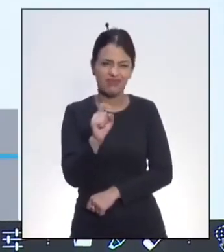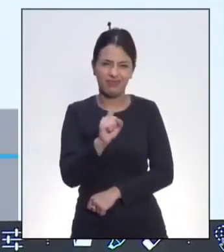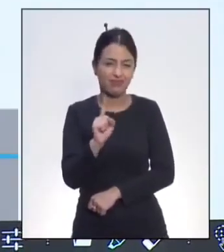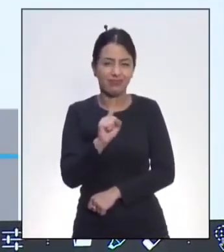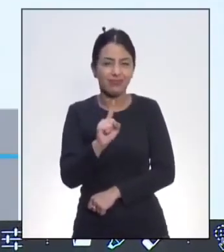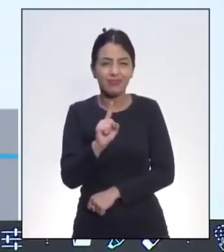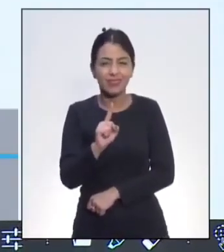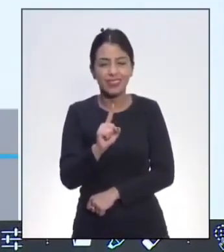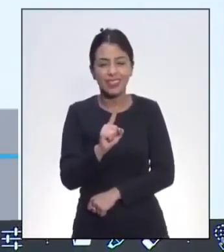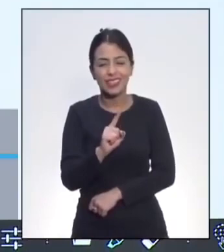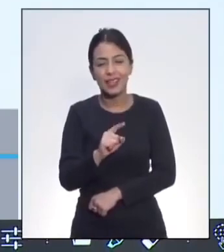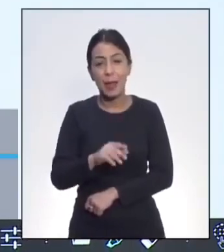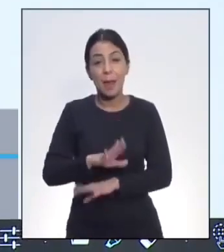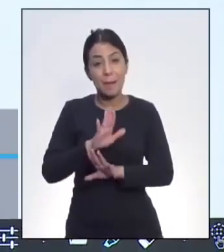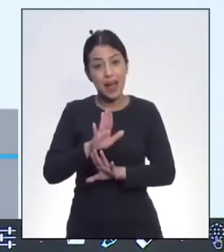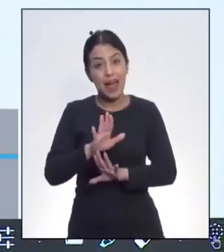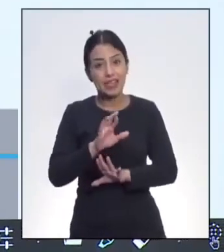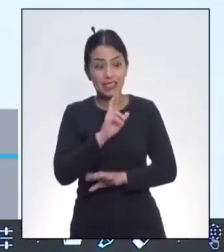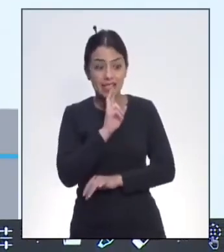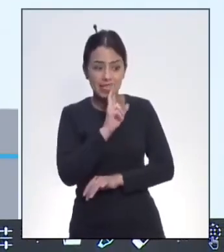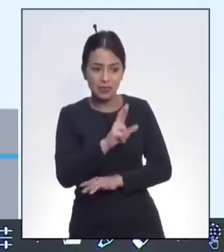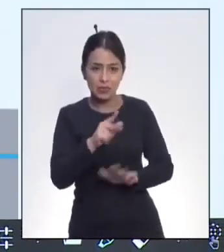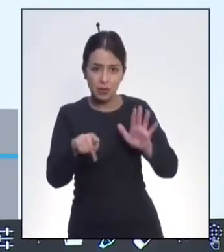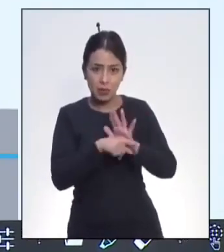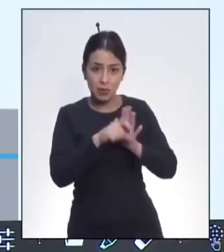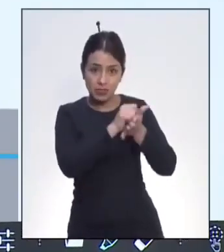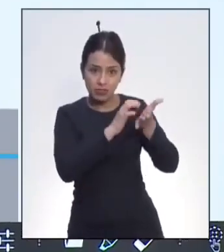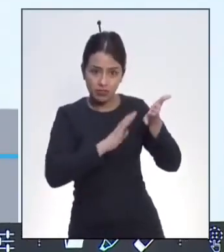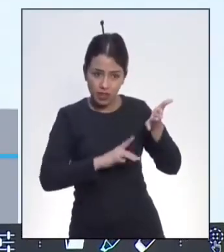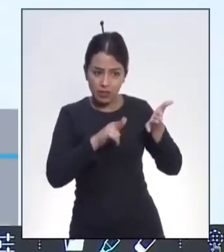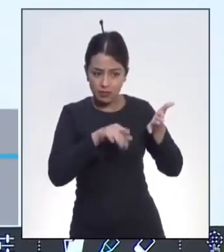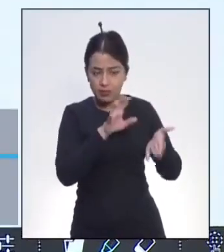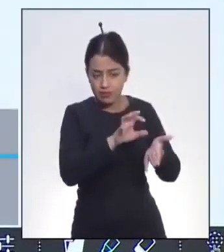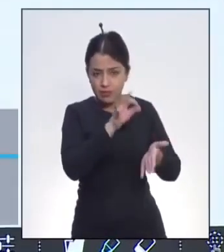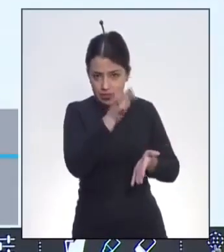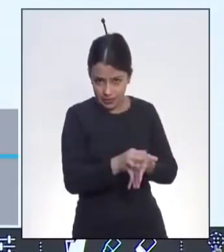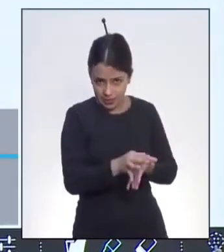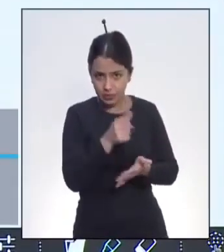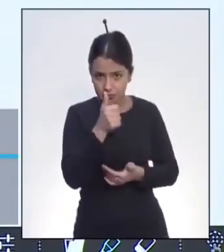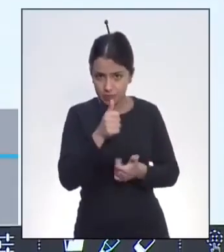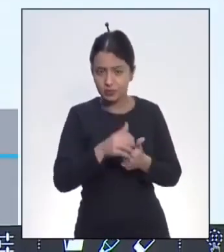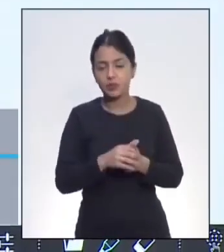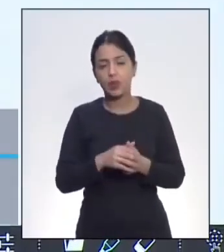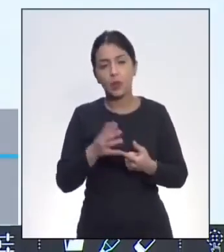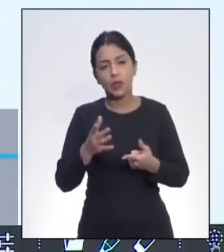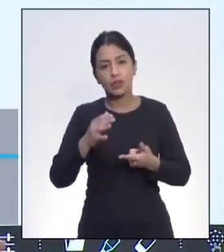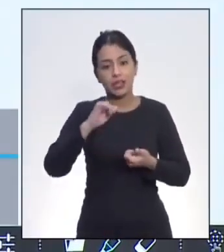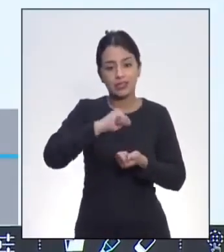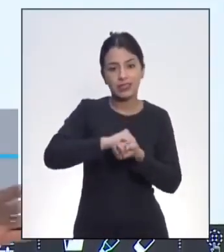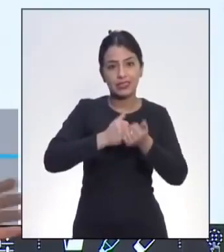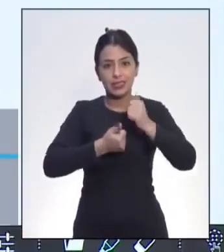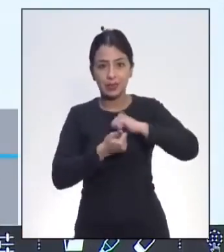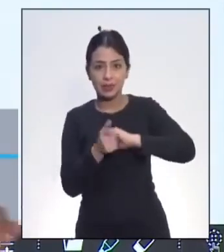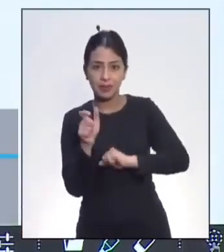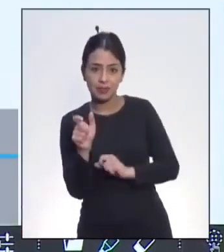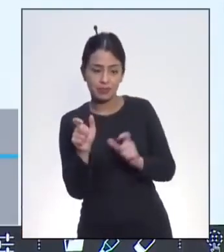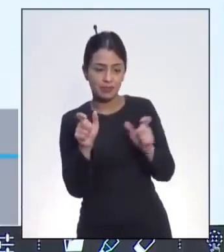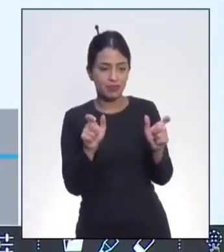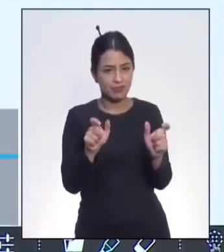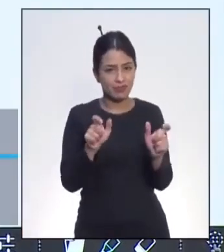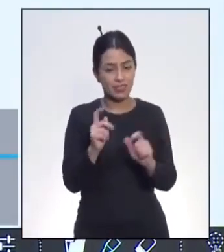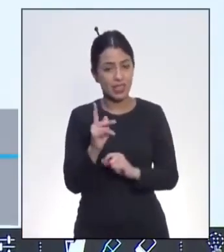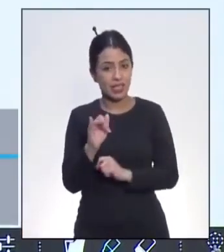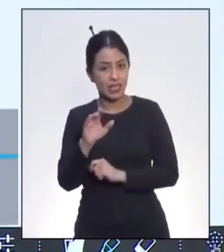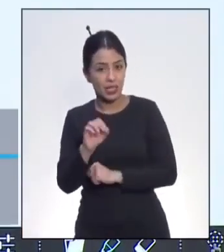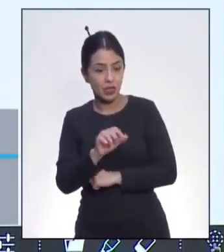Essa conversão ela é muito comum, essas conversões para unidade de medidas, elas são muito comuns em matemática e a gente tem que